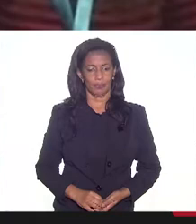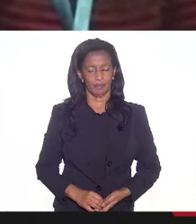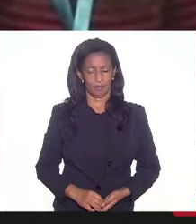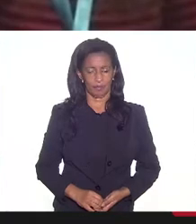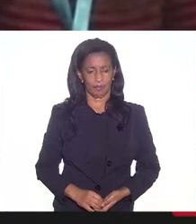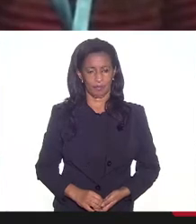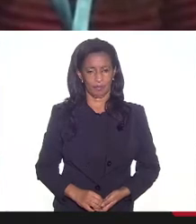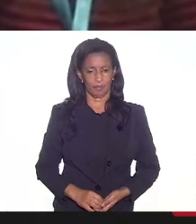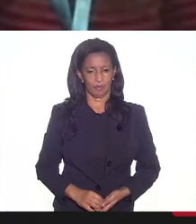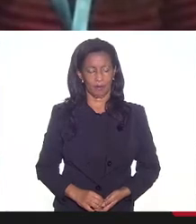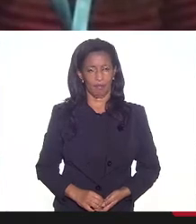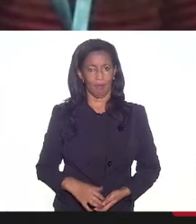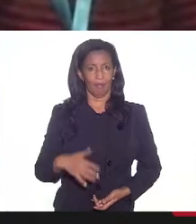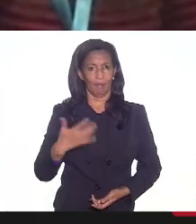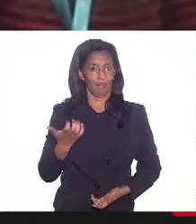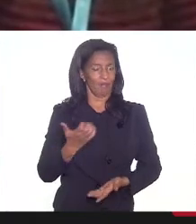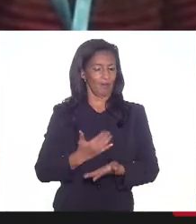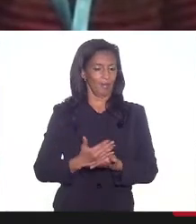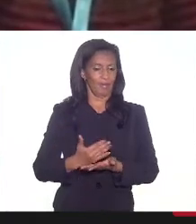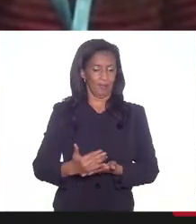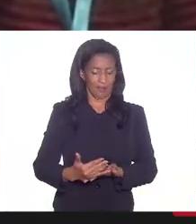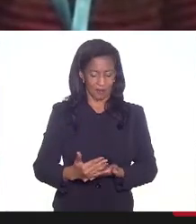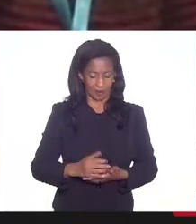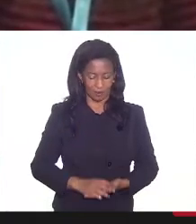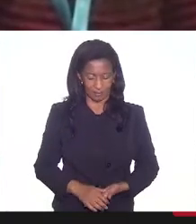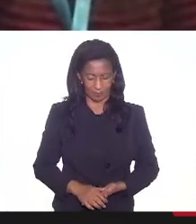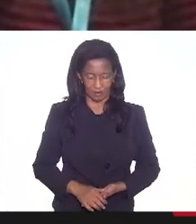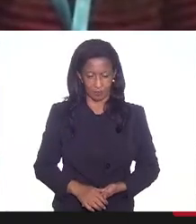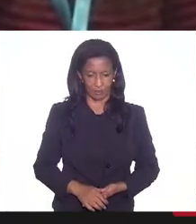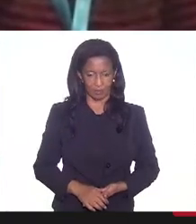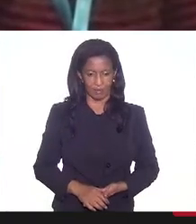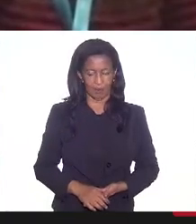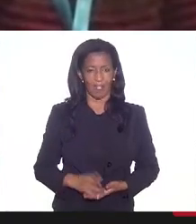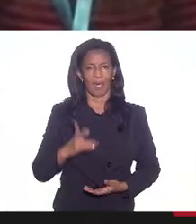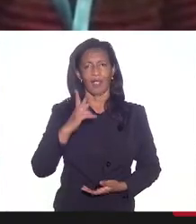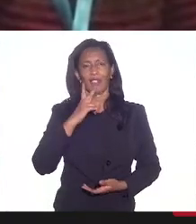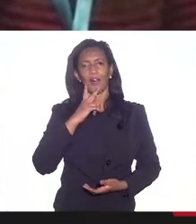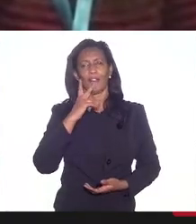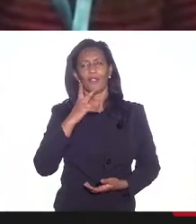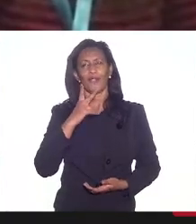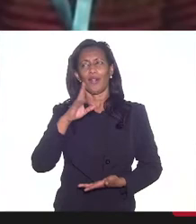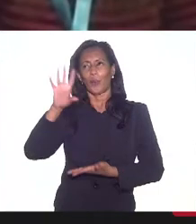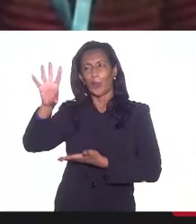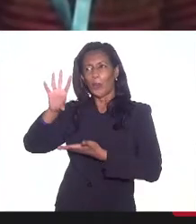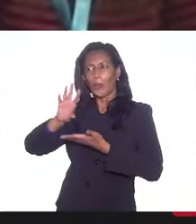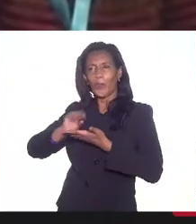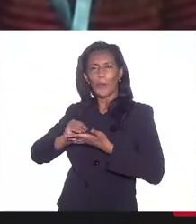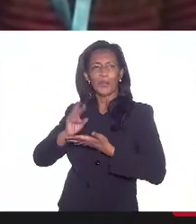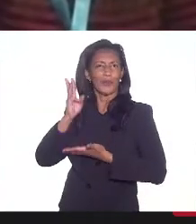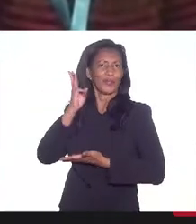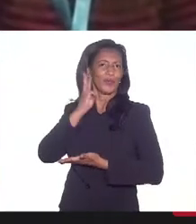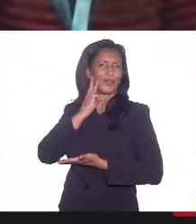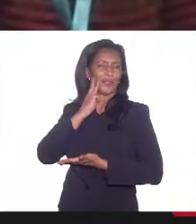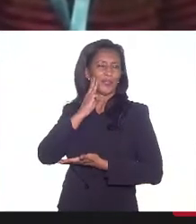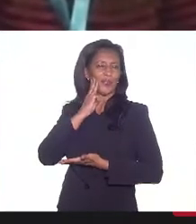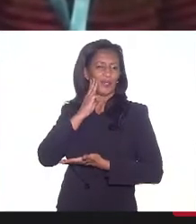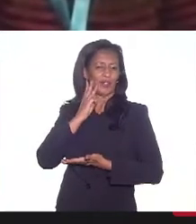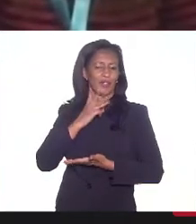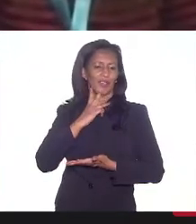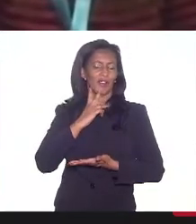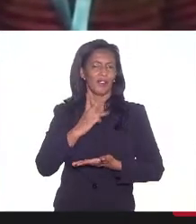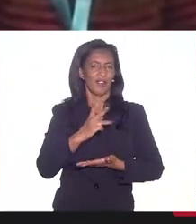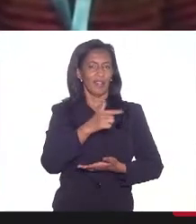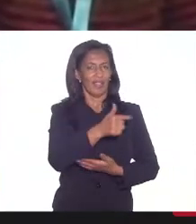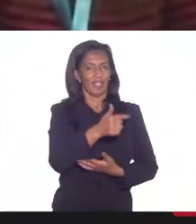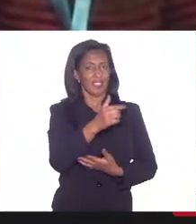Quero iniciar, né, fazendo da fala do deputado, a minha fala, com relação a